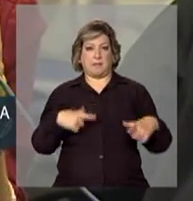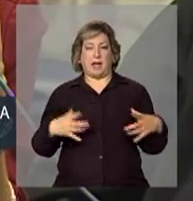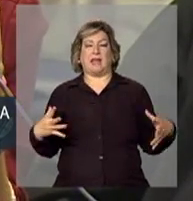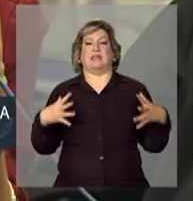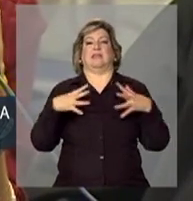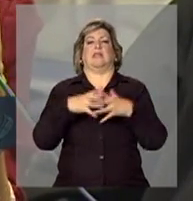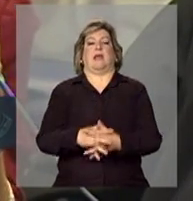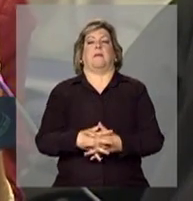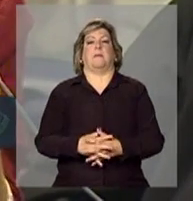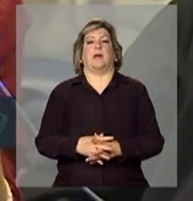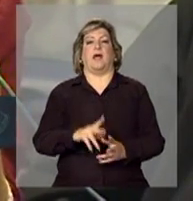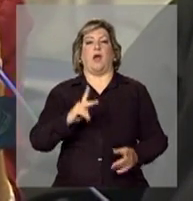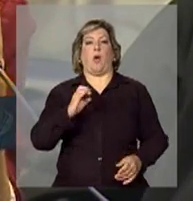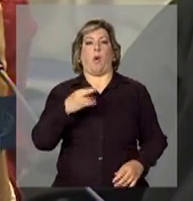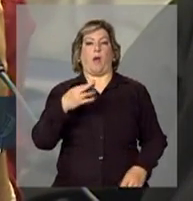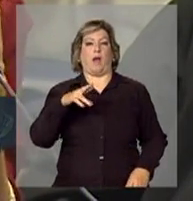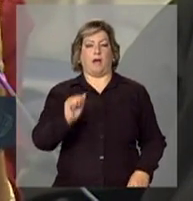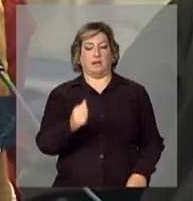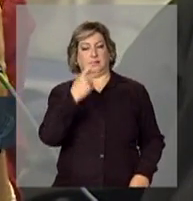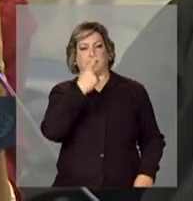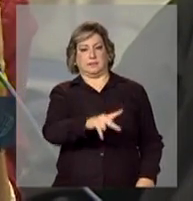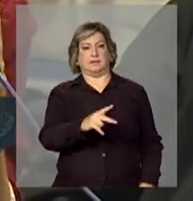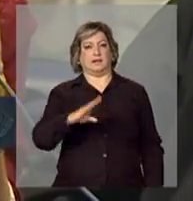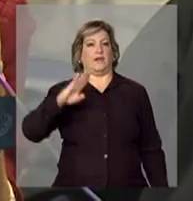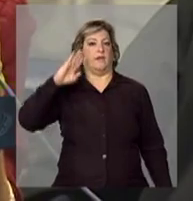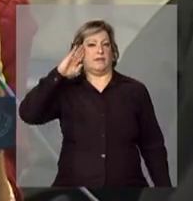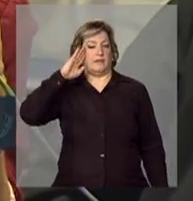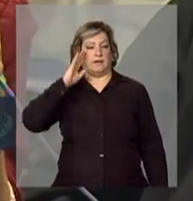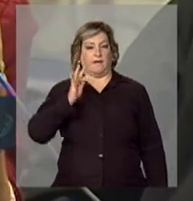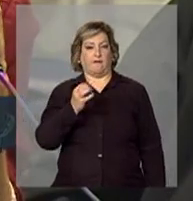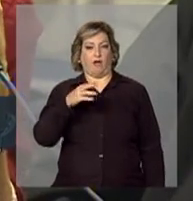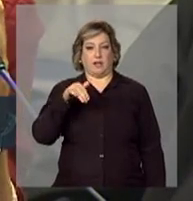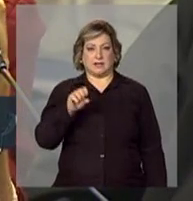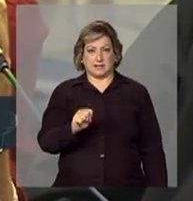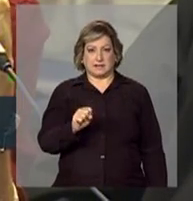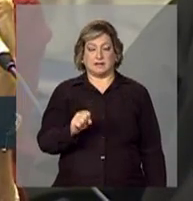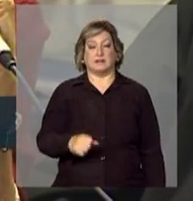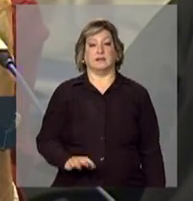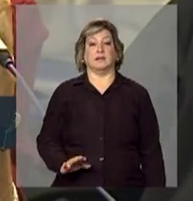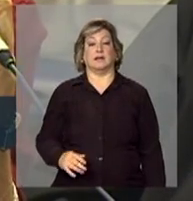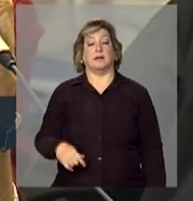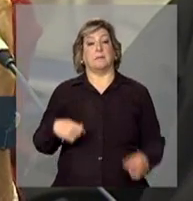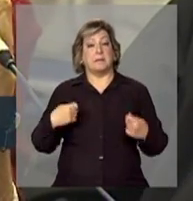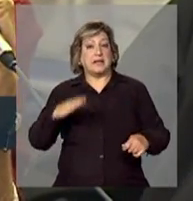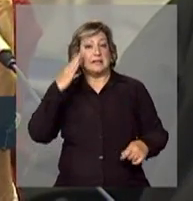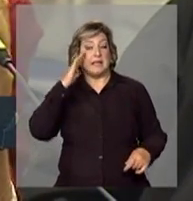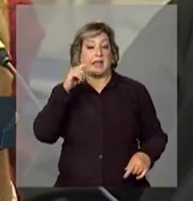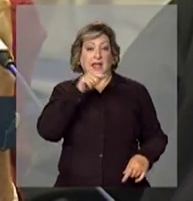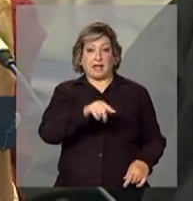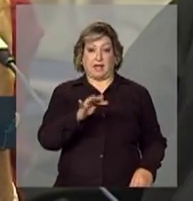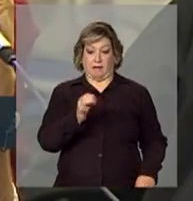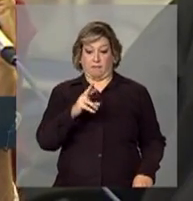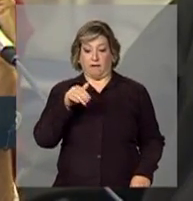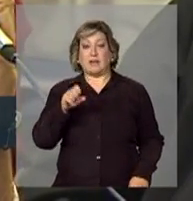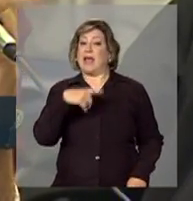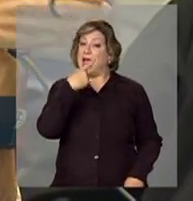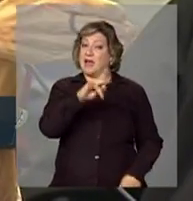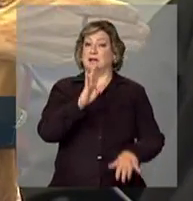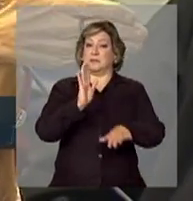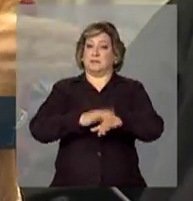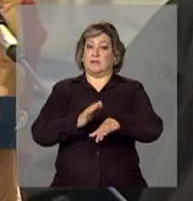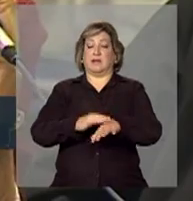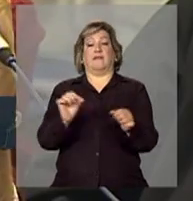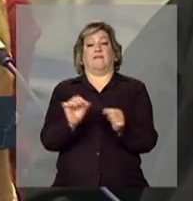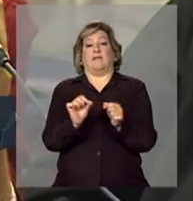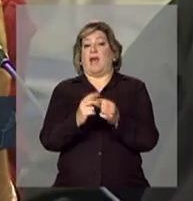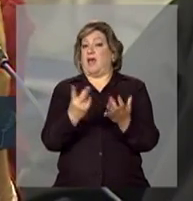né? Talvez a imprensa possa ajudar a criar um clima de opinião para entender que as Forças Armadas mancharam sua honra com práticas como essa